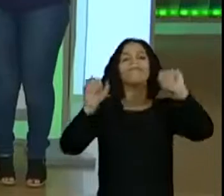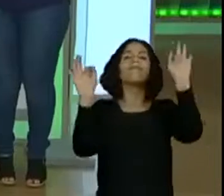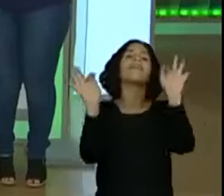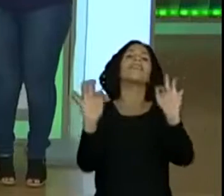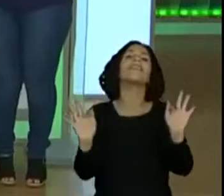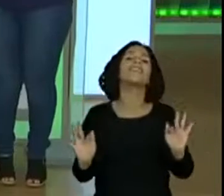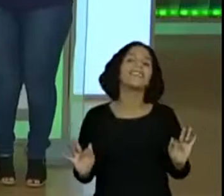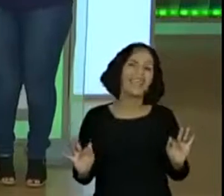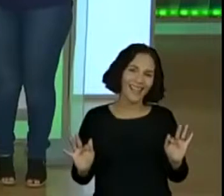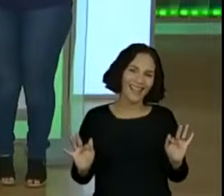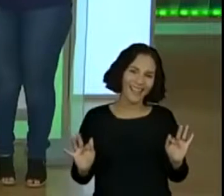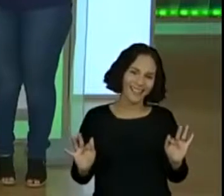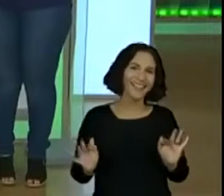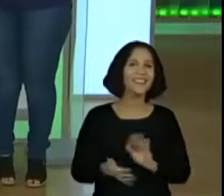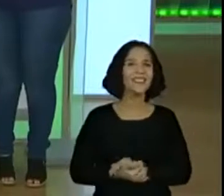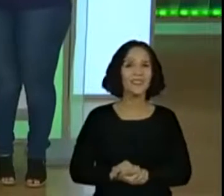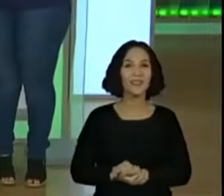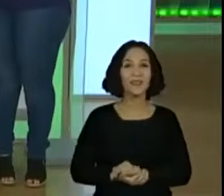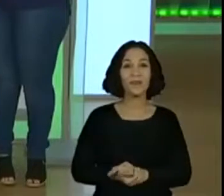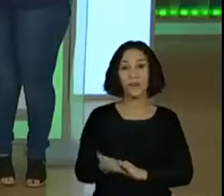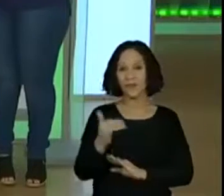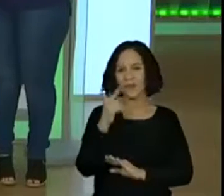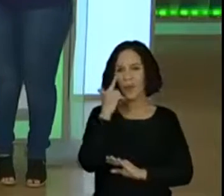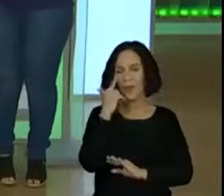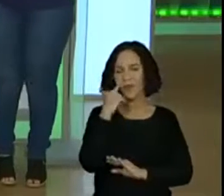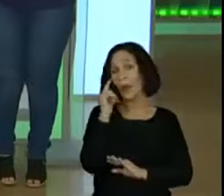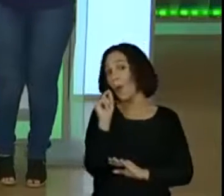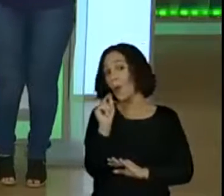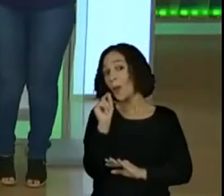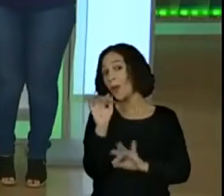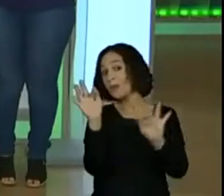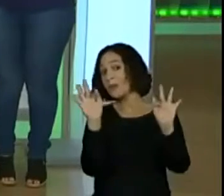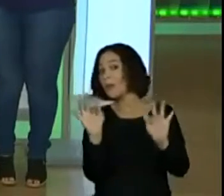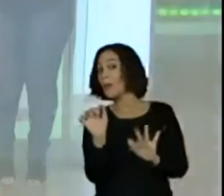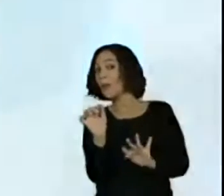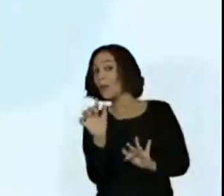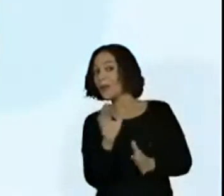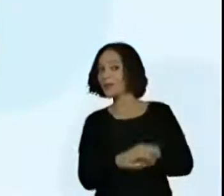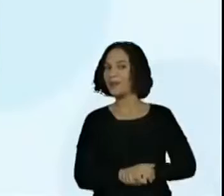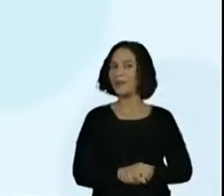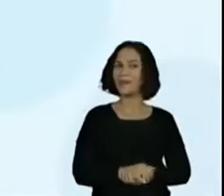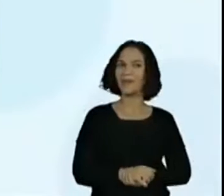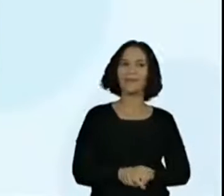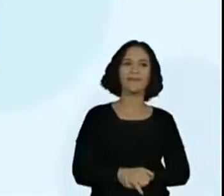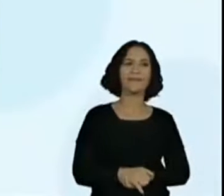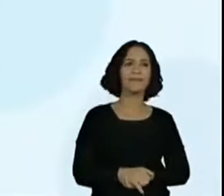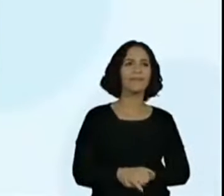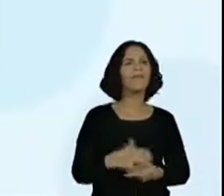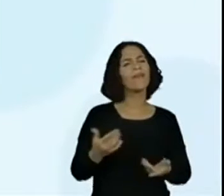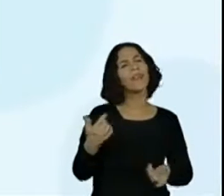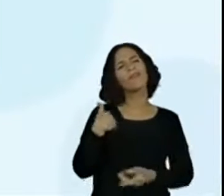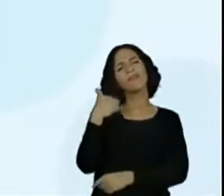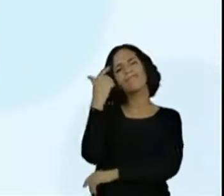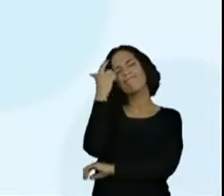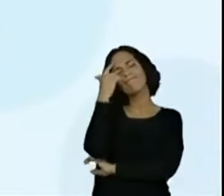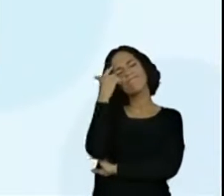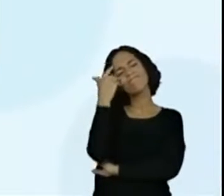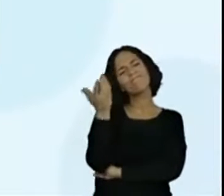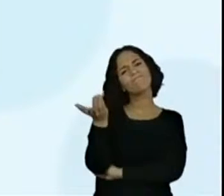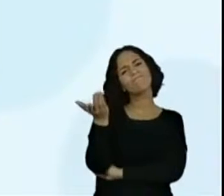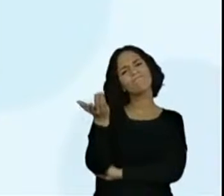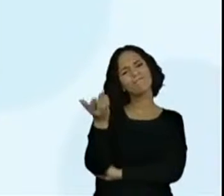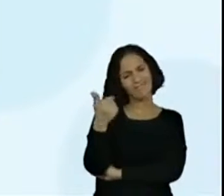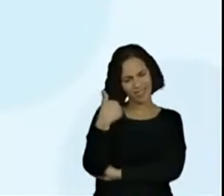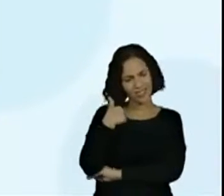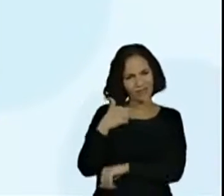de felicidade. Olhem lá, então vamos ver qual é a onda de felicidade. Fico pensando, se